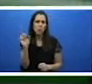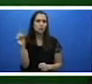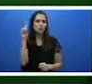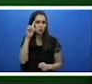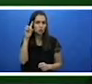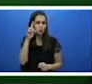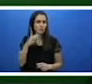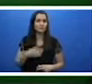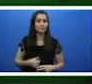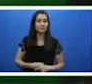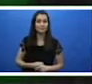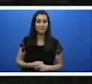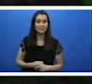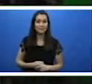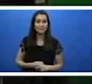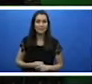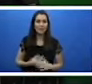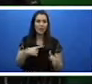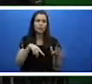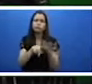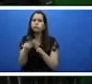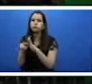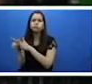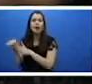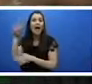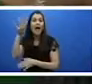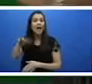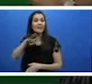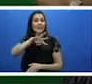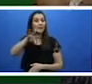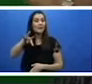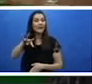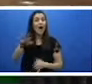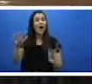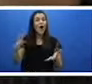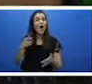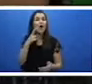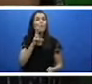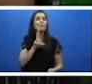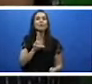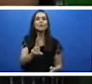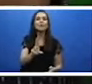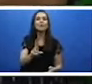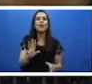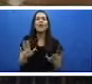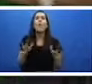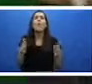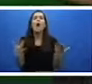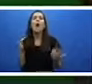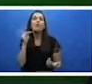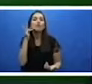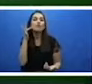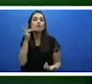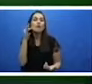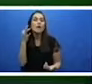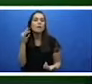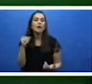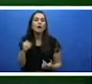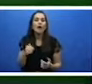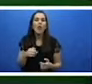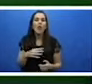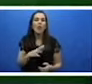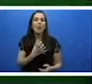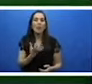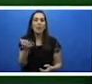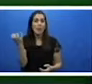tá? Analisando essa tabelinha, vamos responder? Qual fêmea permanece mais tempo produzindo